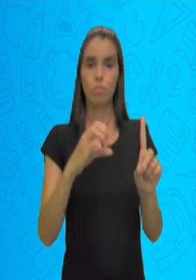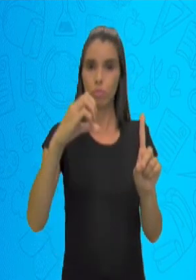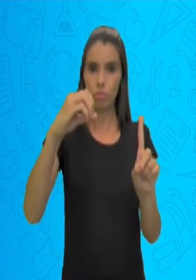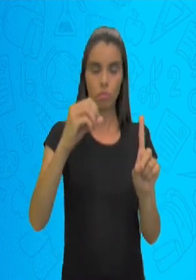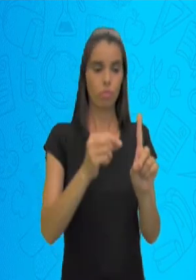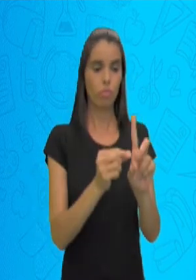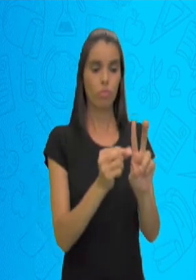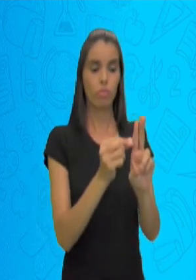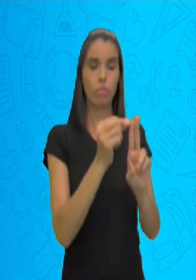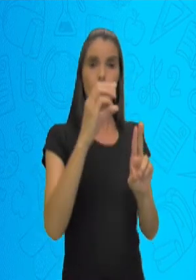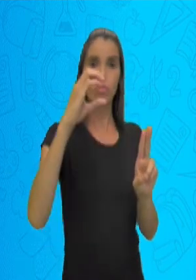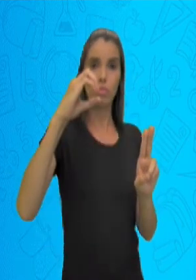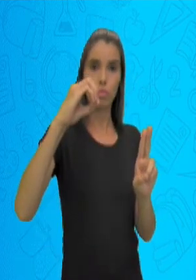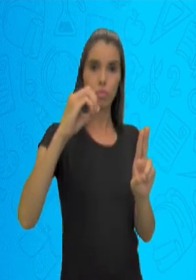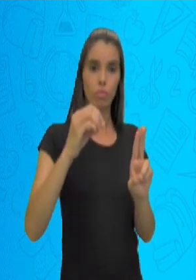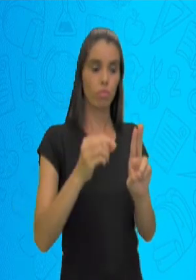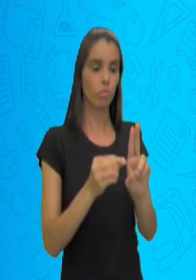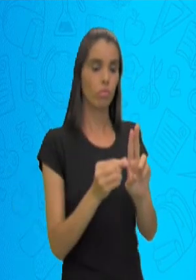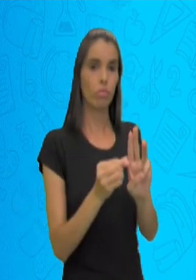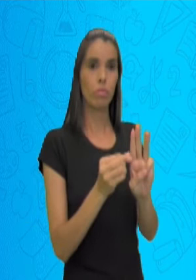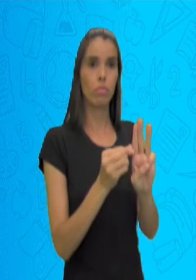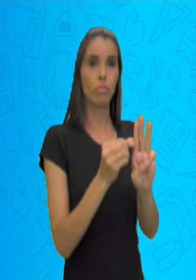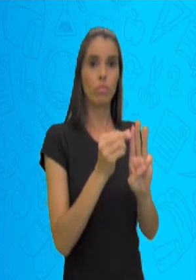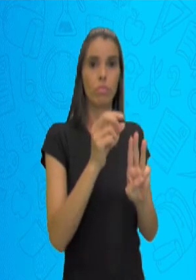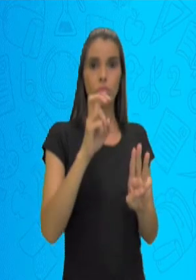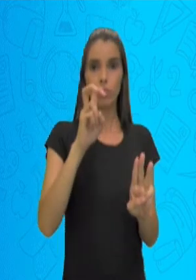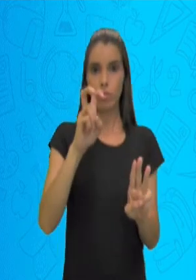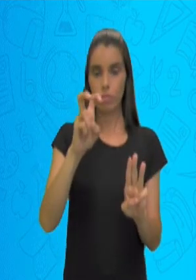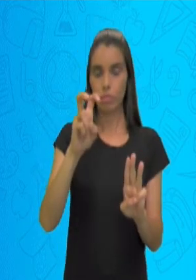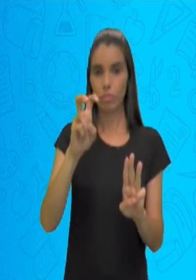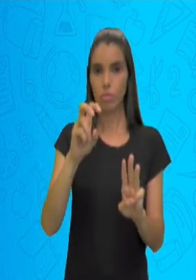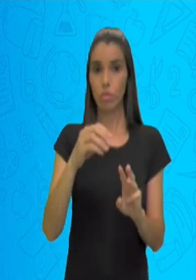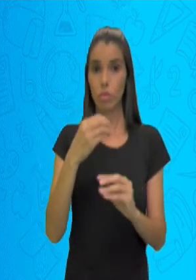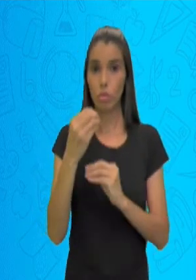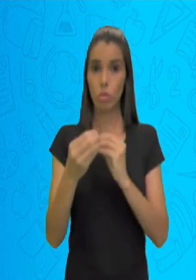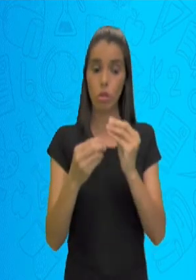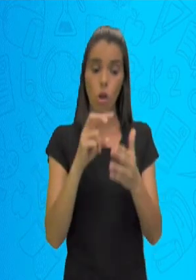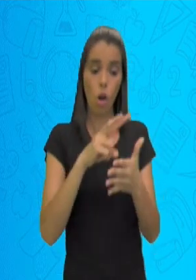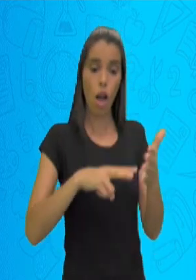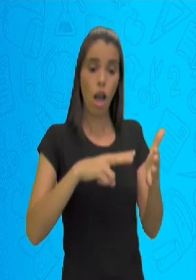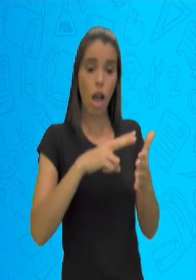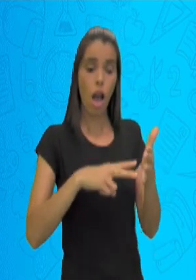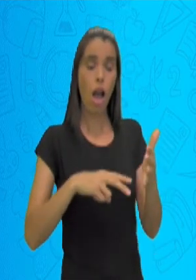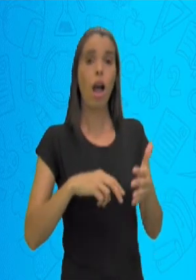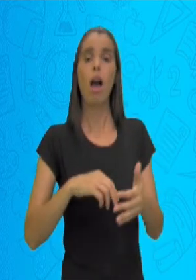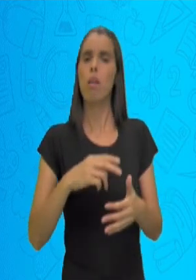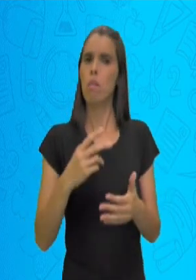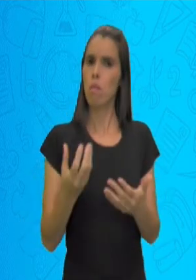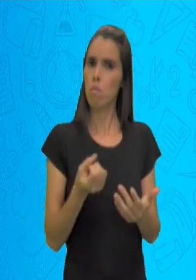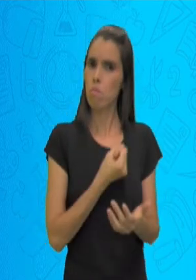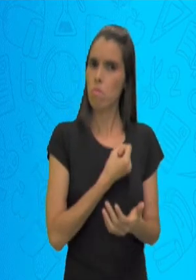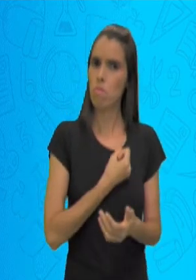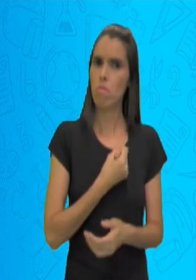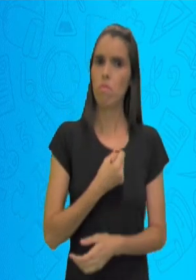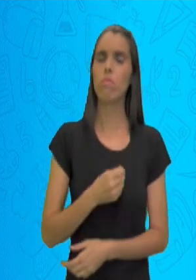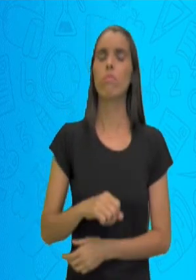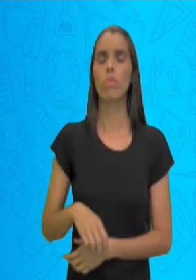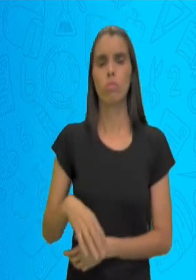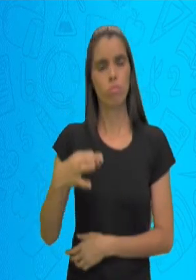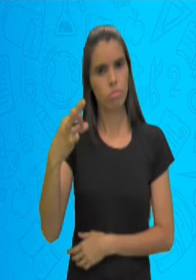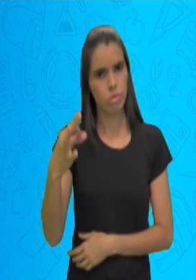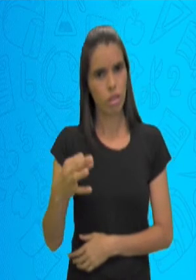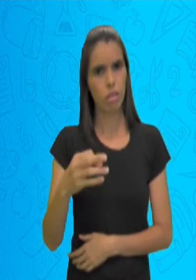aqui e centena. E como eu leio este número? Muito bem,